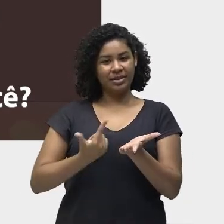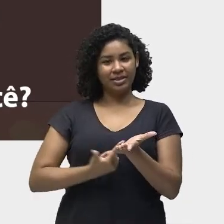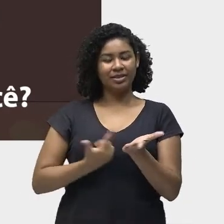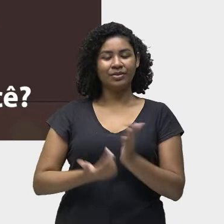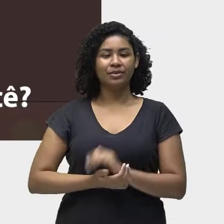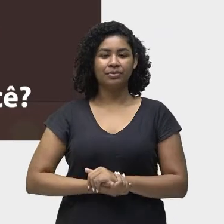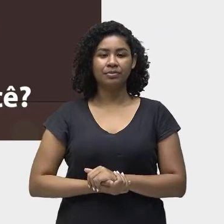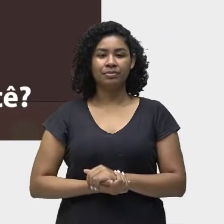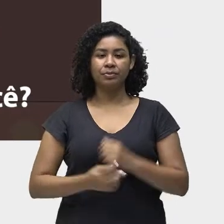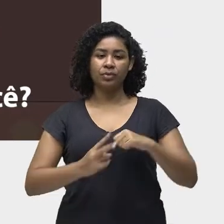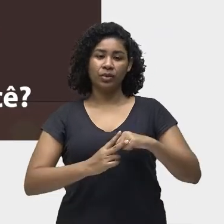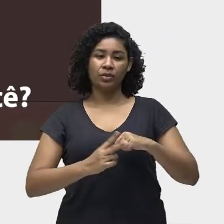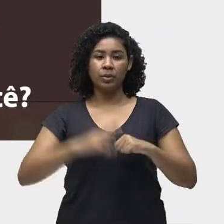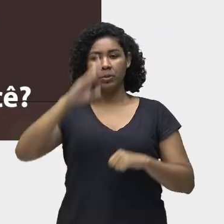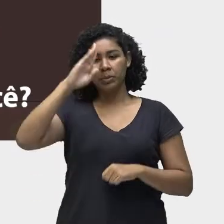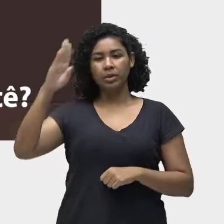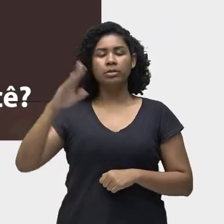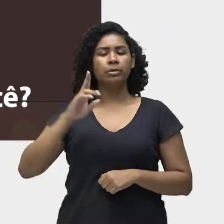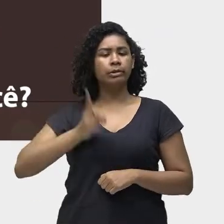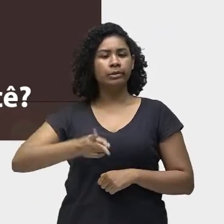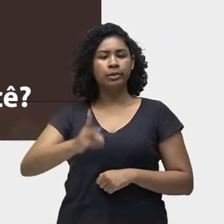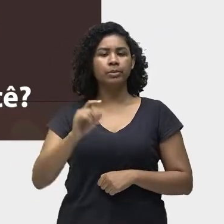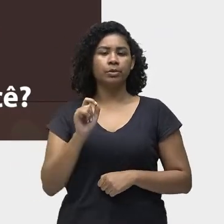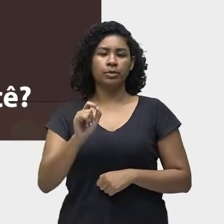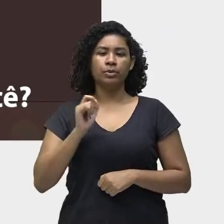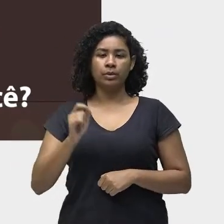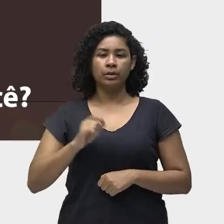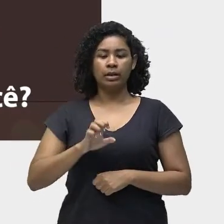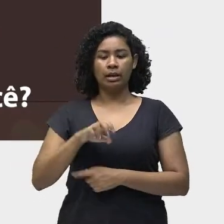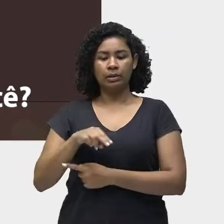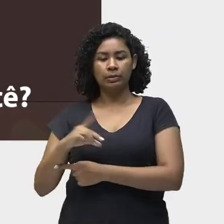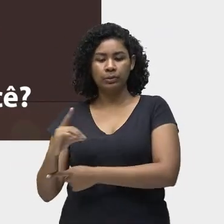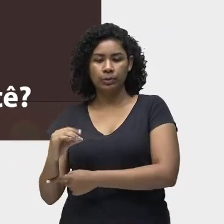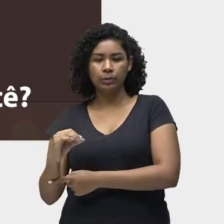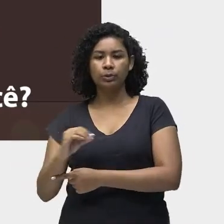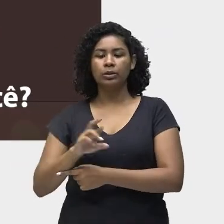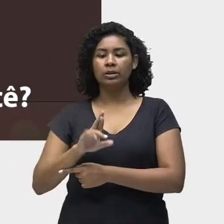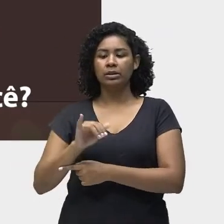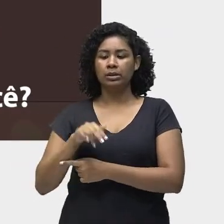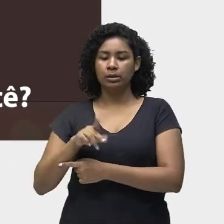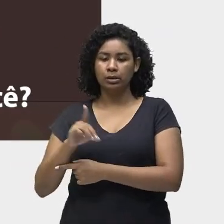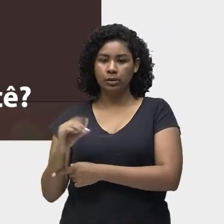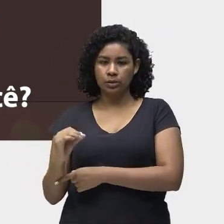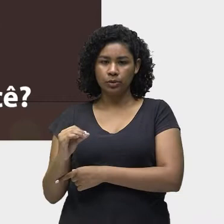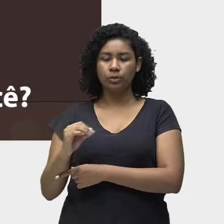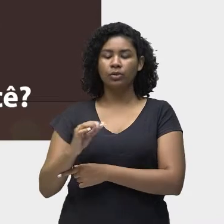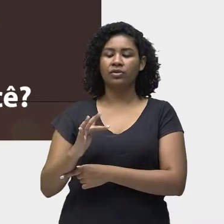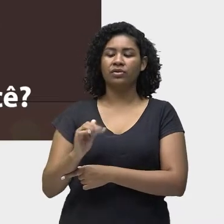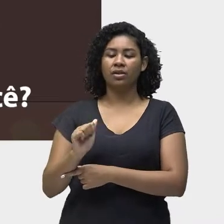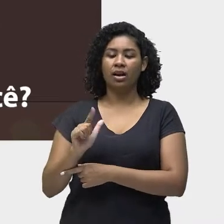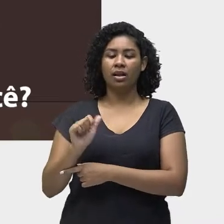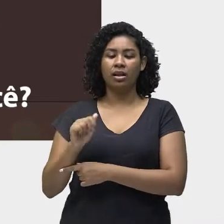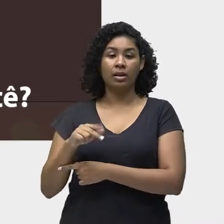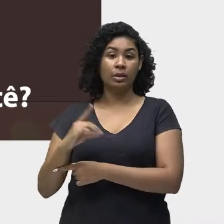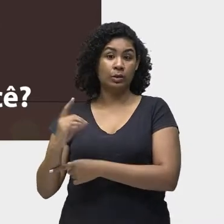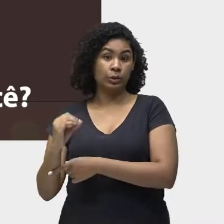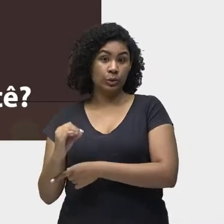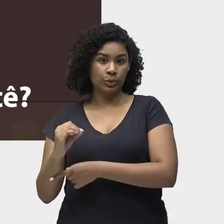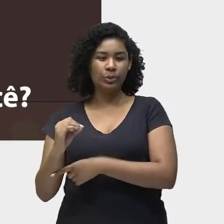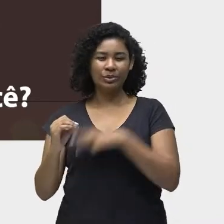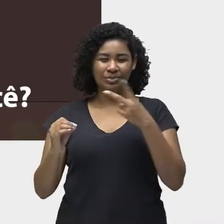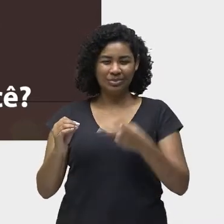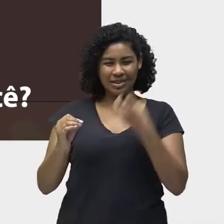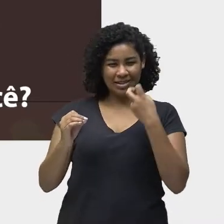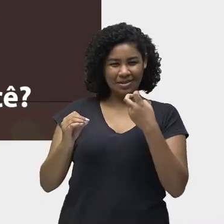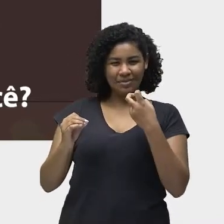verbo principal vai estar sempre no gerúndio. Lendo, rindo, falando, estudando, dormindo,